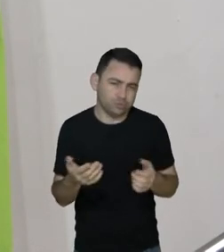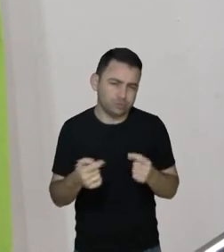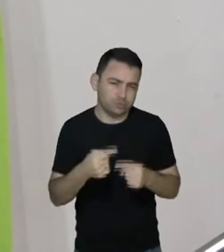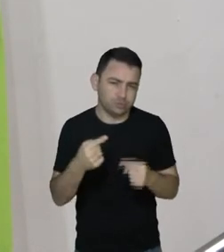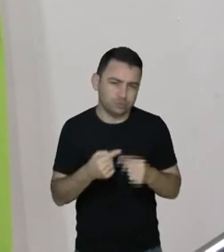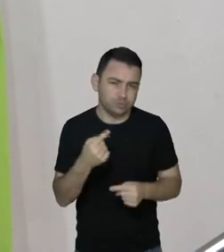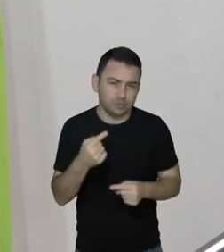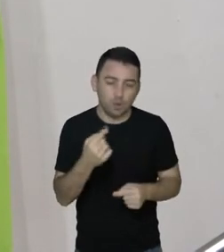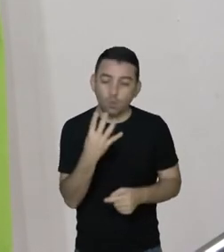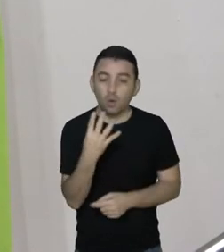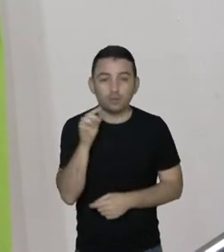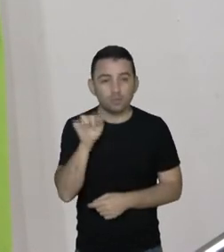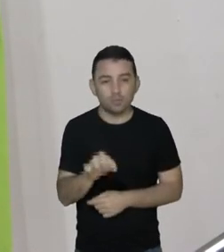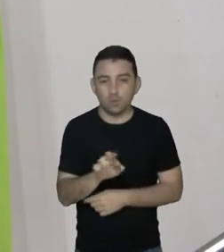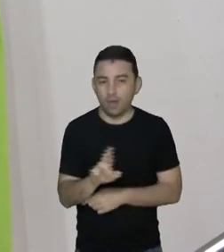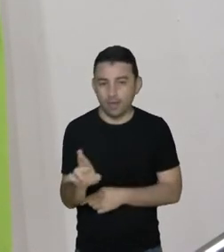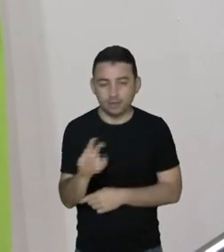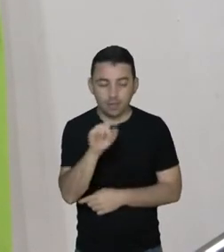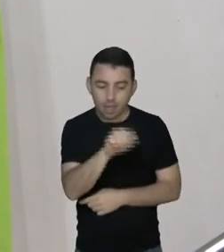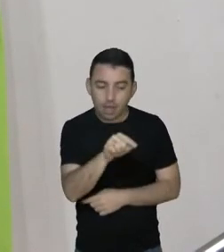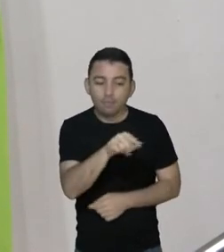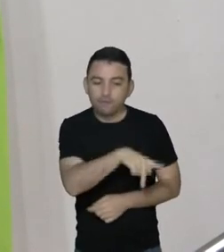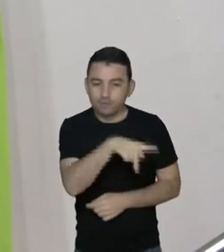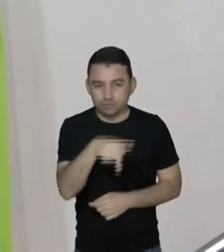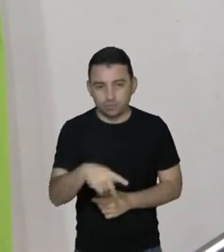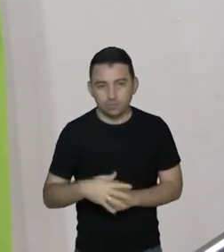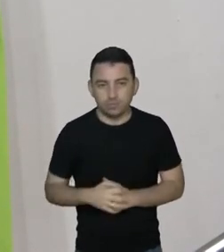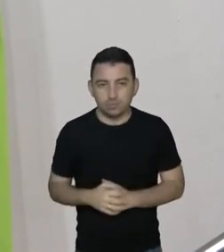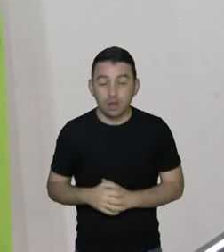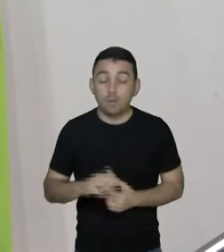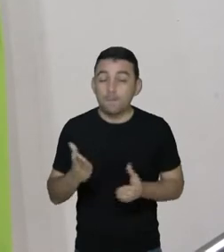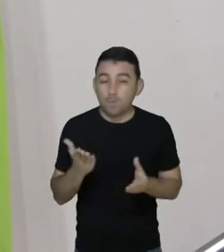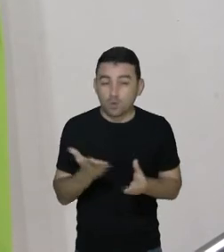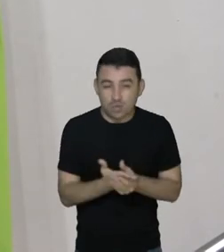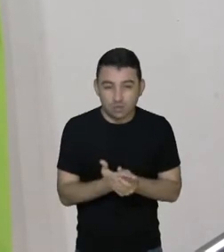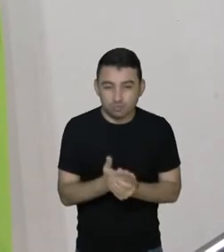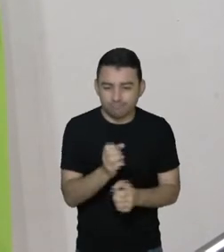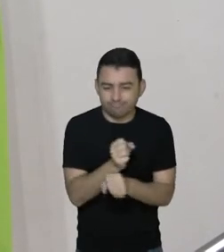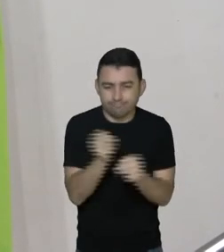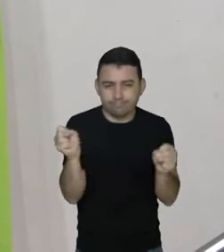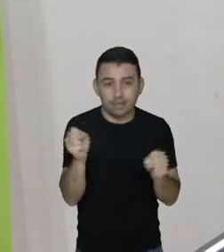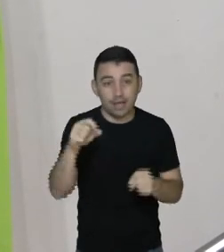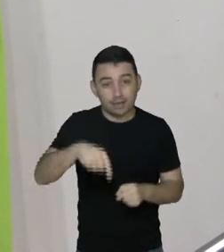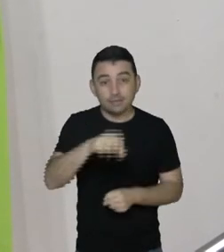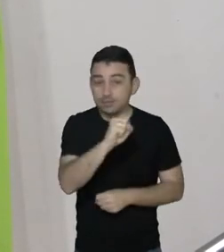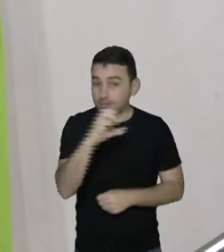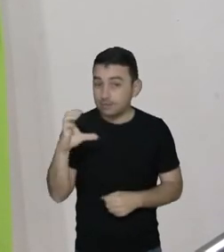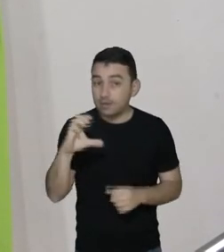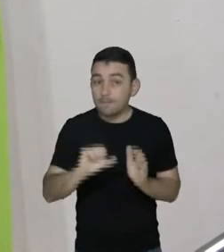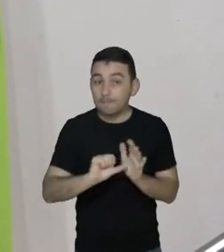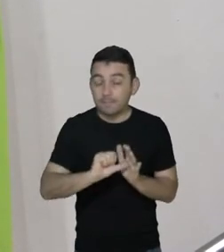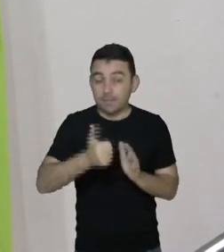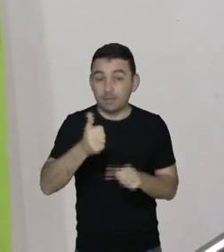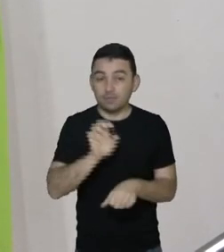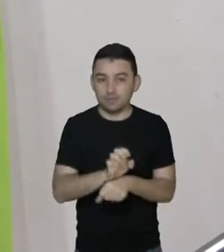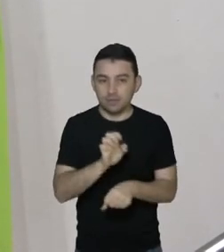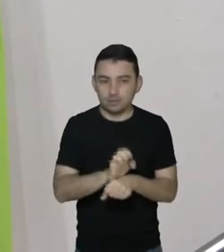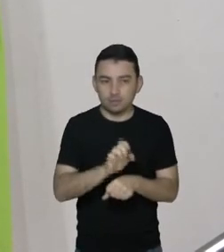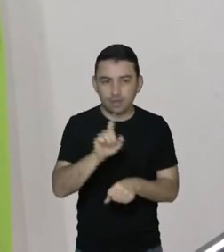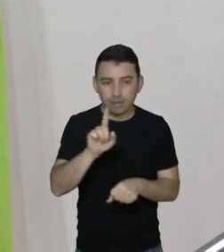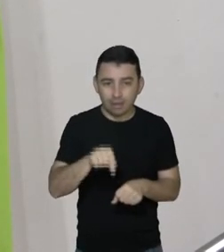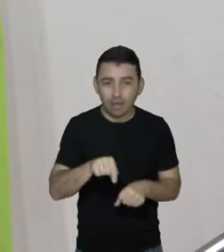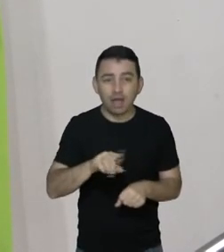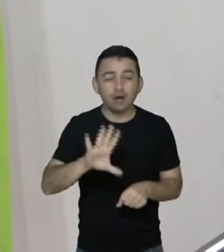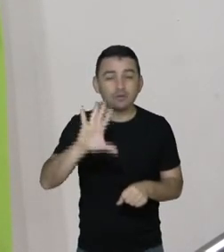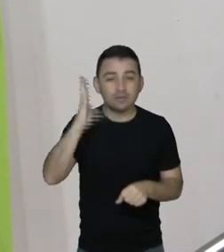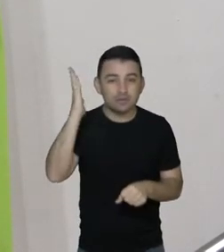de R$4.000 à professora. E, por causa desse processo absurdo, Santa Catarina é o primeiro estado do Brasil a ser réu em